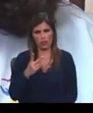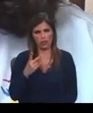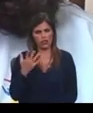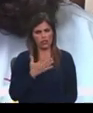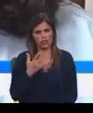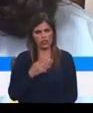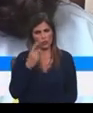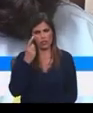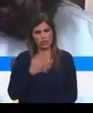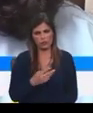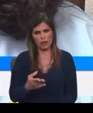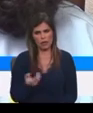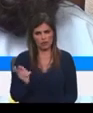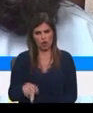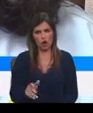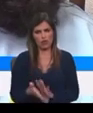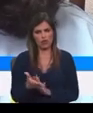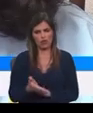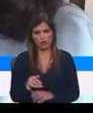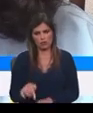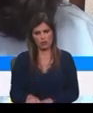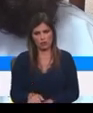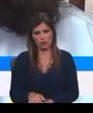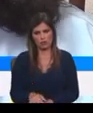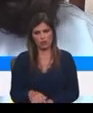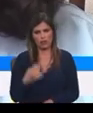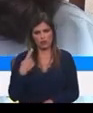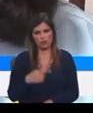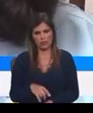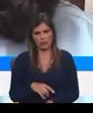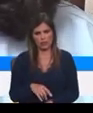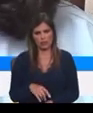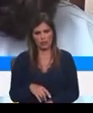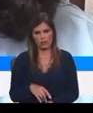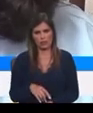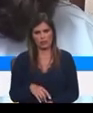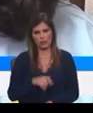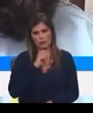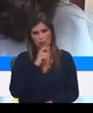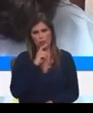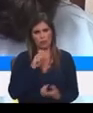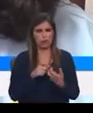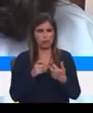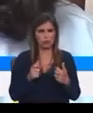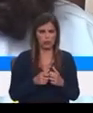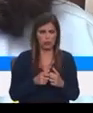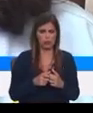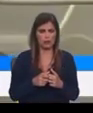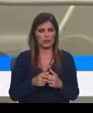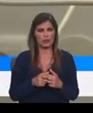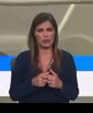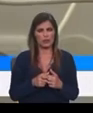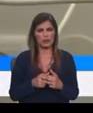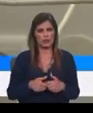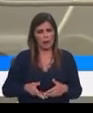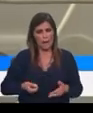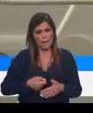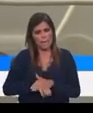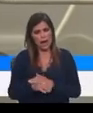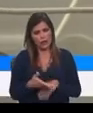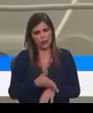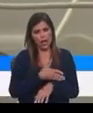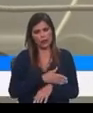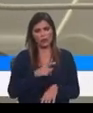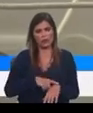semana, estão na nossa urgência, têm tido ameaças de parto pré-termo ou mesmo partos pré-termo, por vezes até com